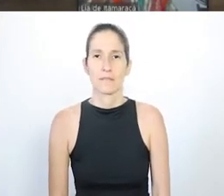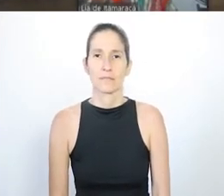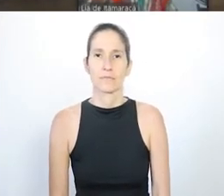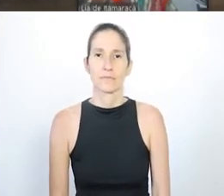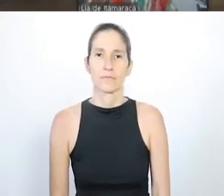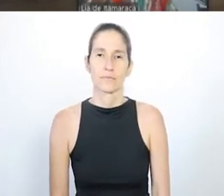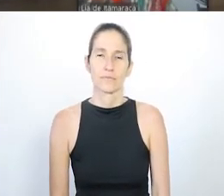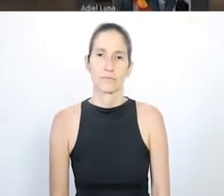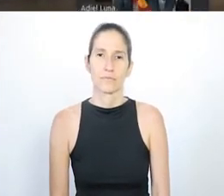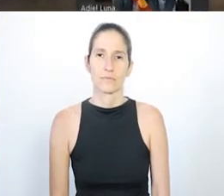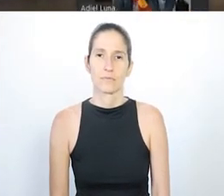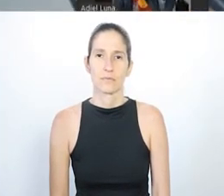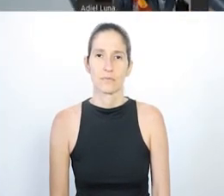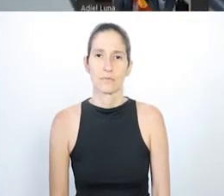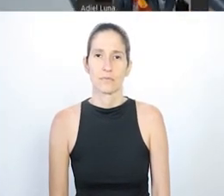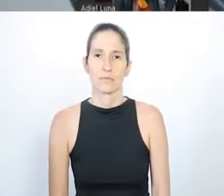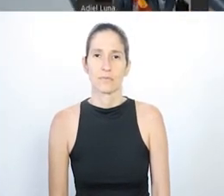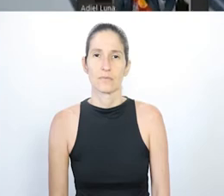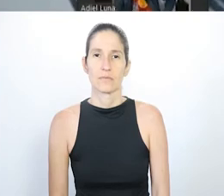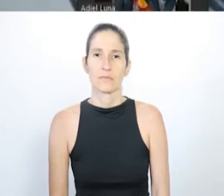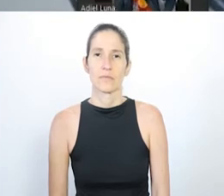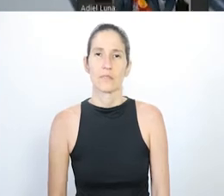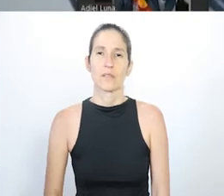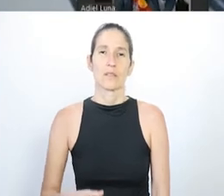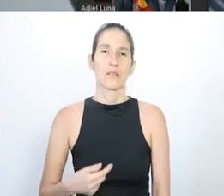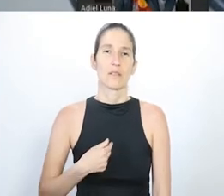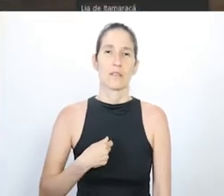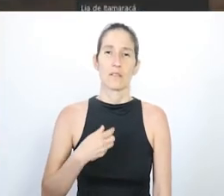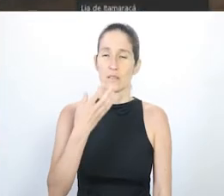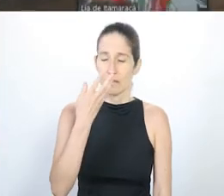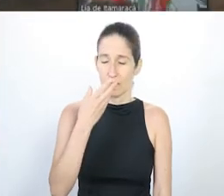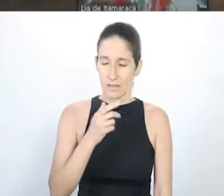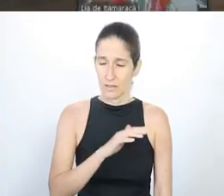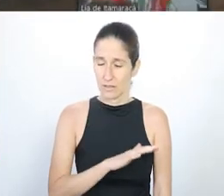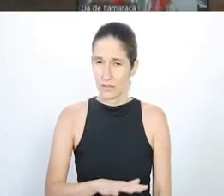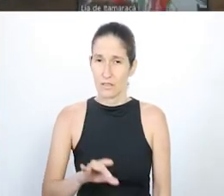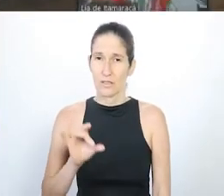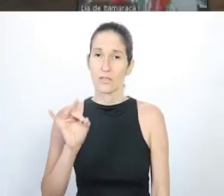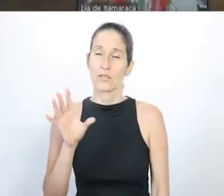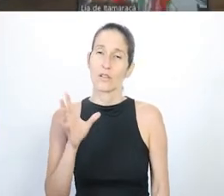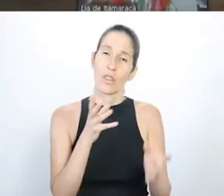Desde novo que eu só deito em minha cama.